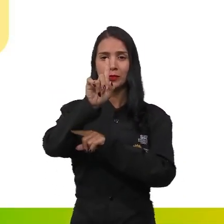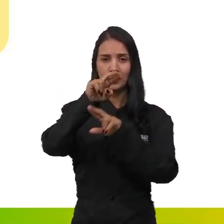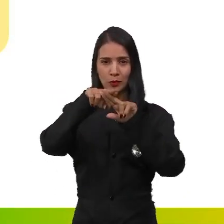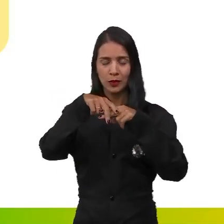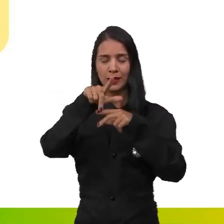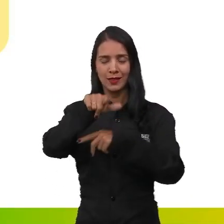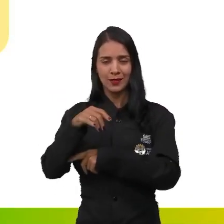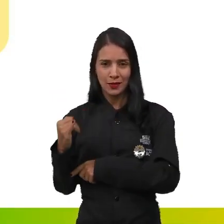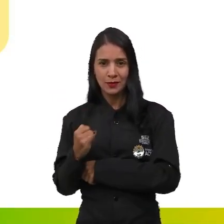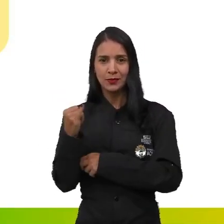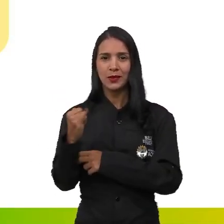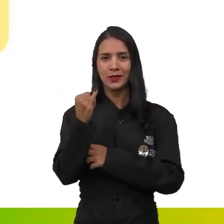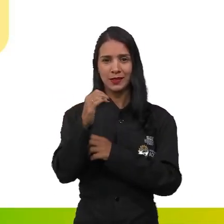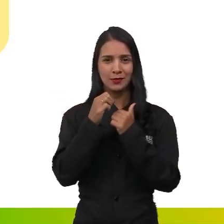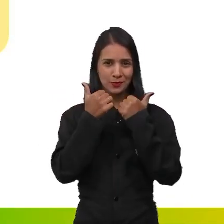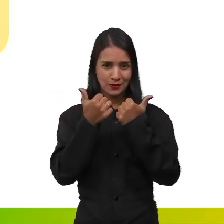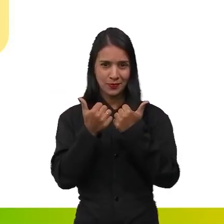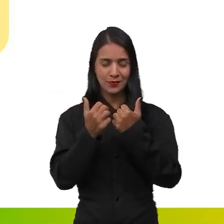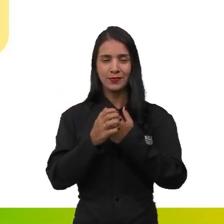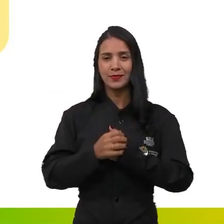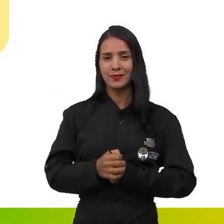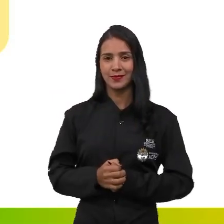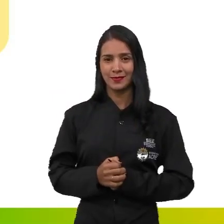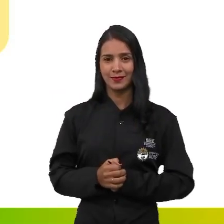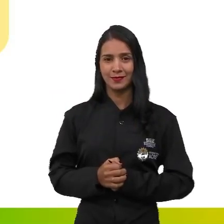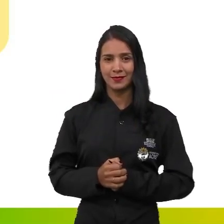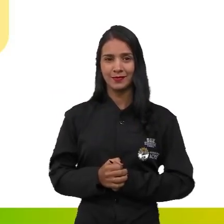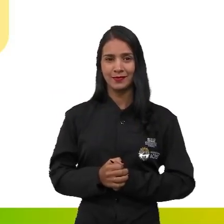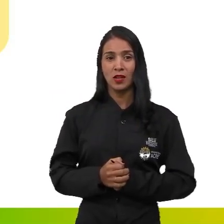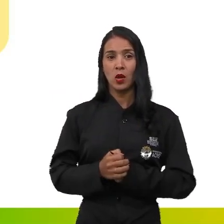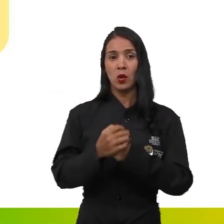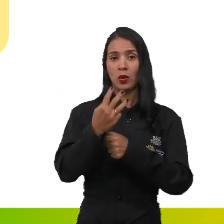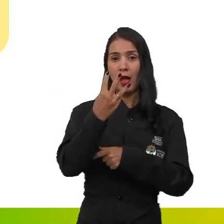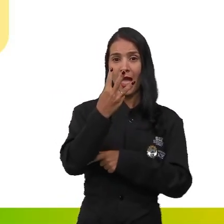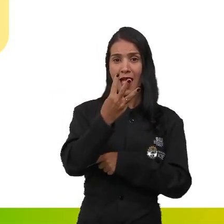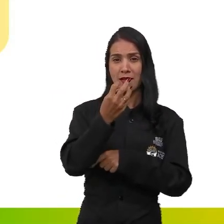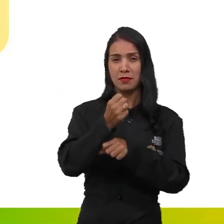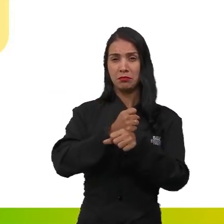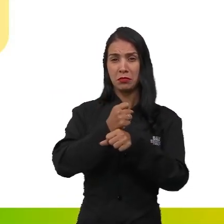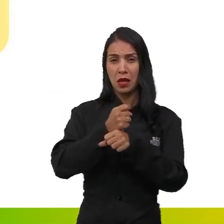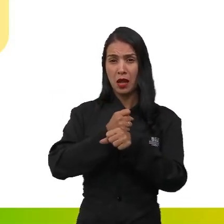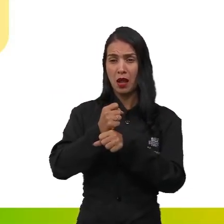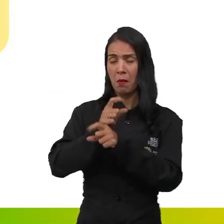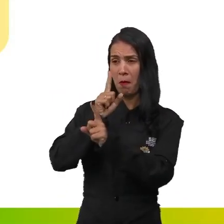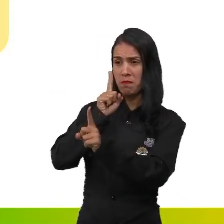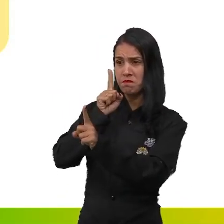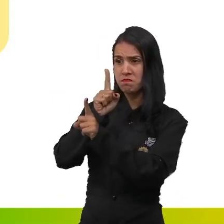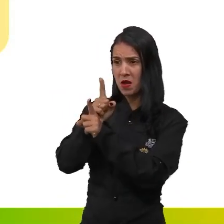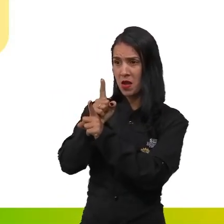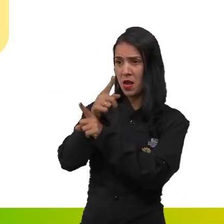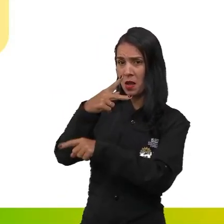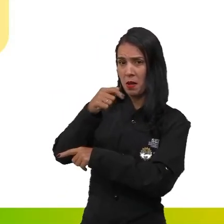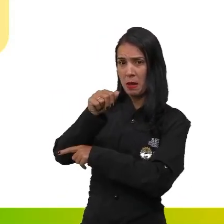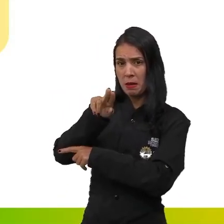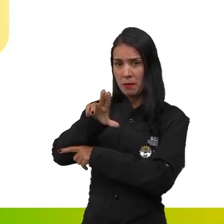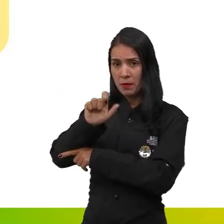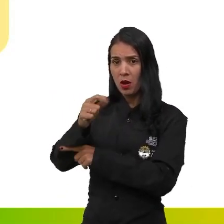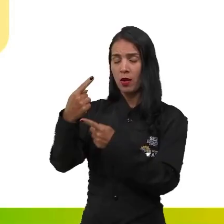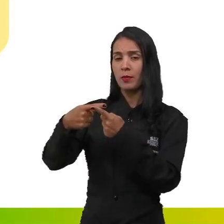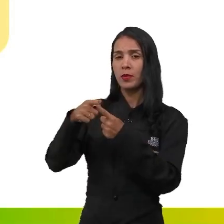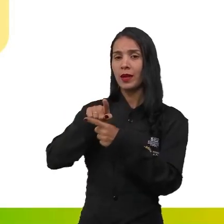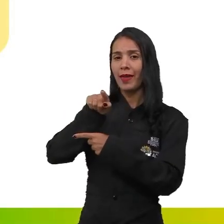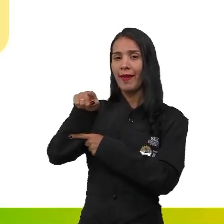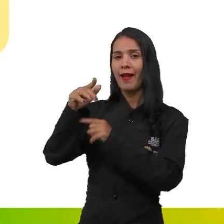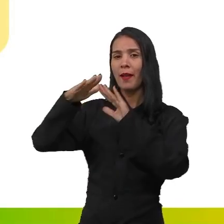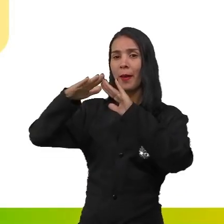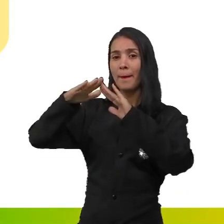coerência, tá? Essa coesão, perdão. Então, faz 3 anos que não vejo a Paula. Ela mora em outra cidade.